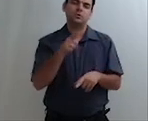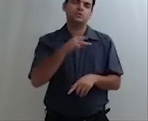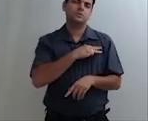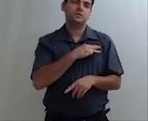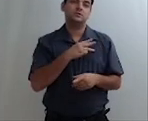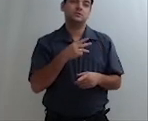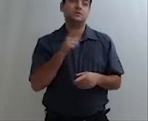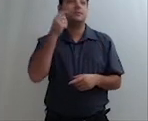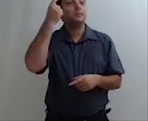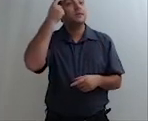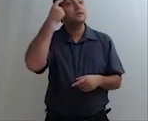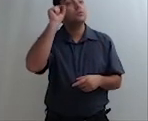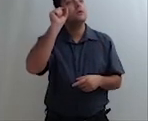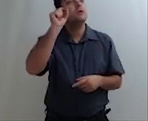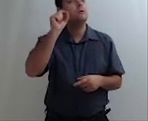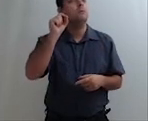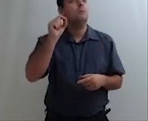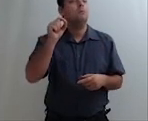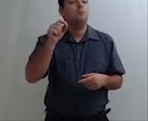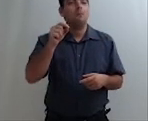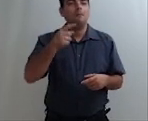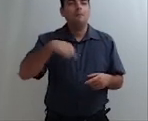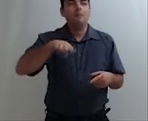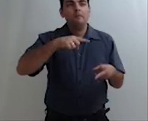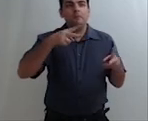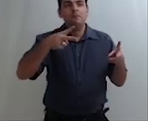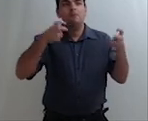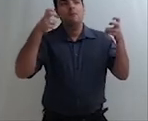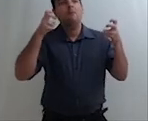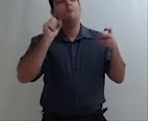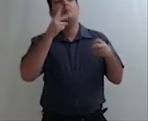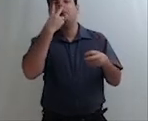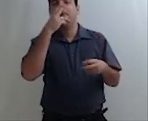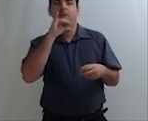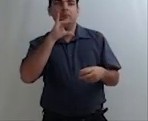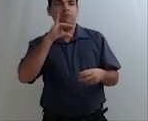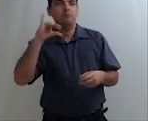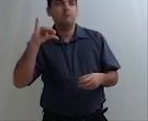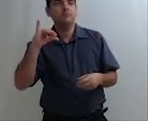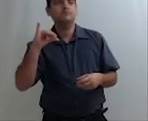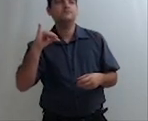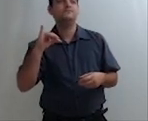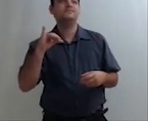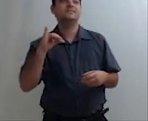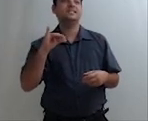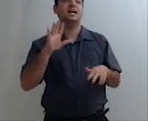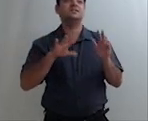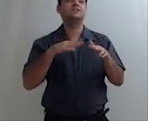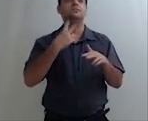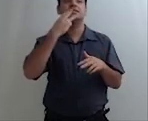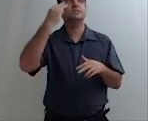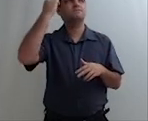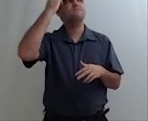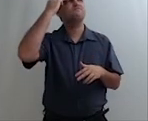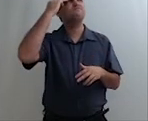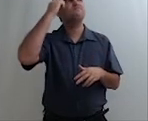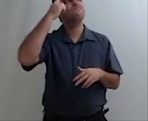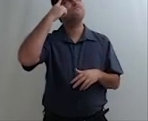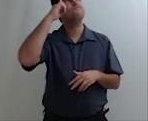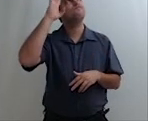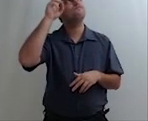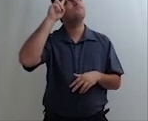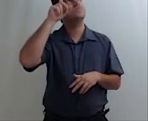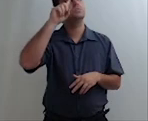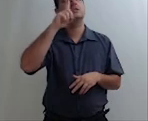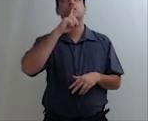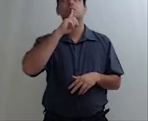da percepção eh trazida pela ciência de que uma falsa memória não é igual a uma